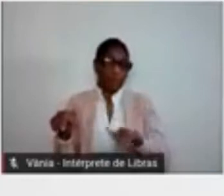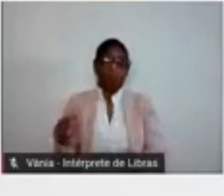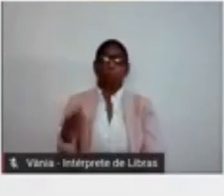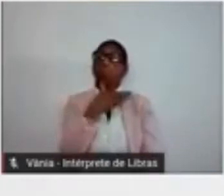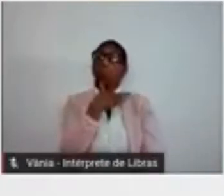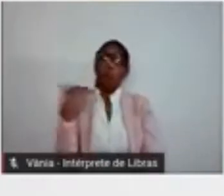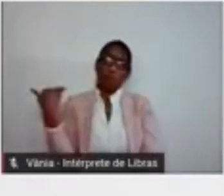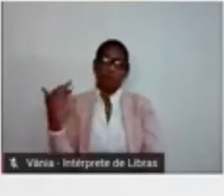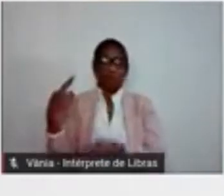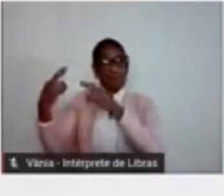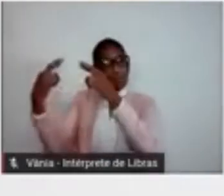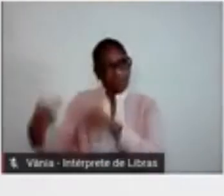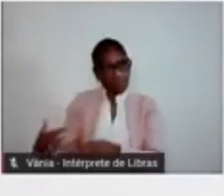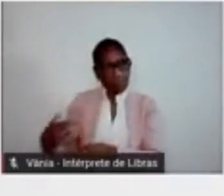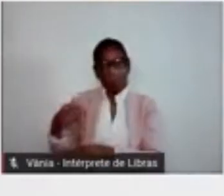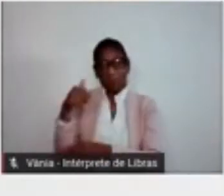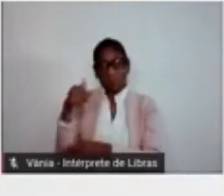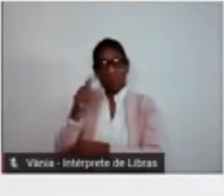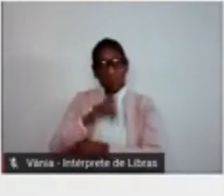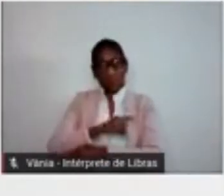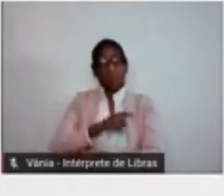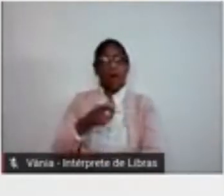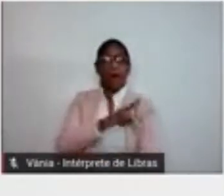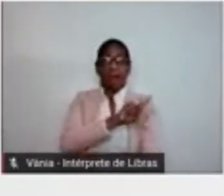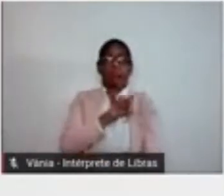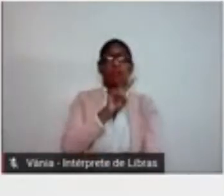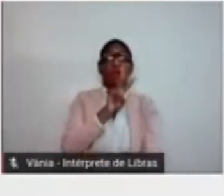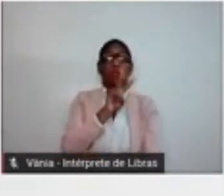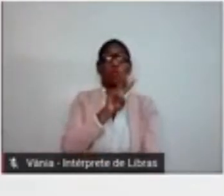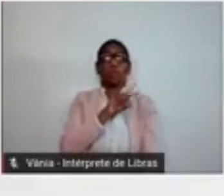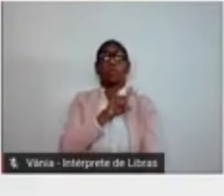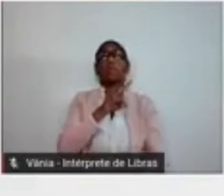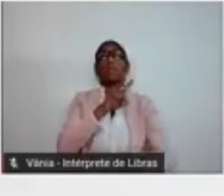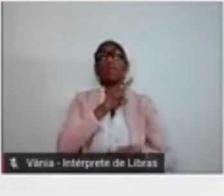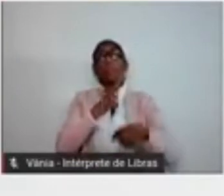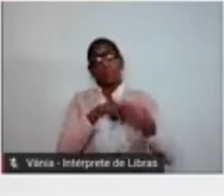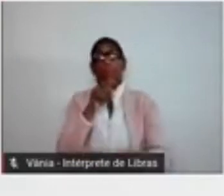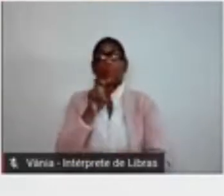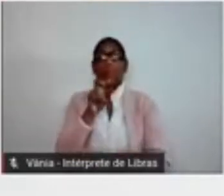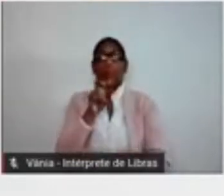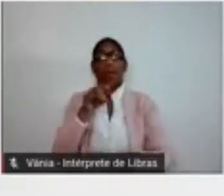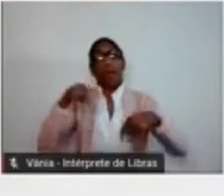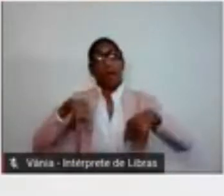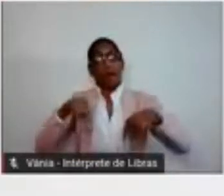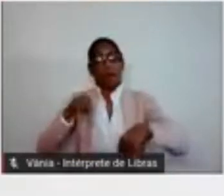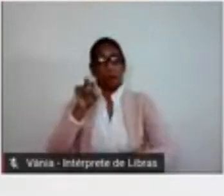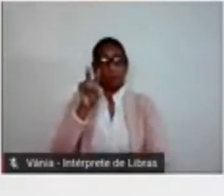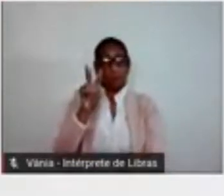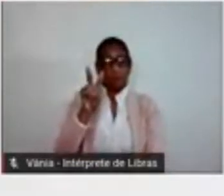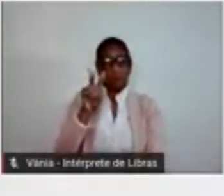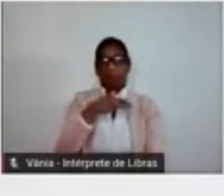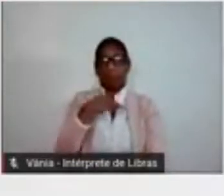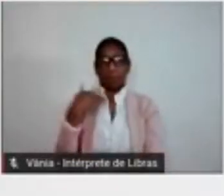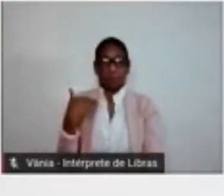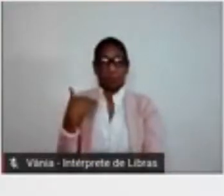nesta região, nos últimos 7 dias, tinham sido 2, foram 5 na semana anterior e agora na semana foram 2 novamente.